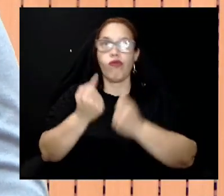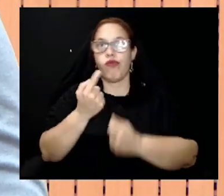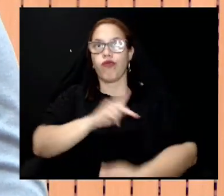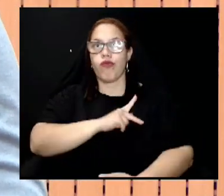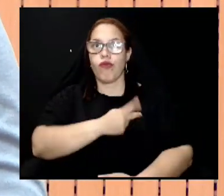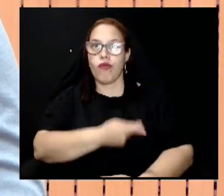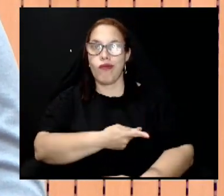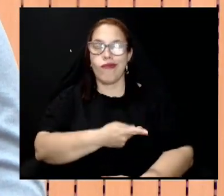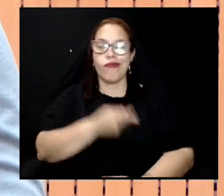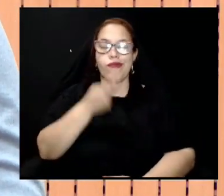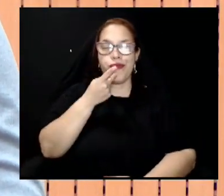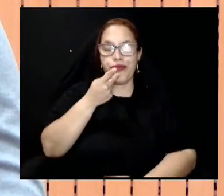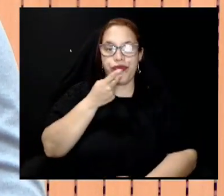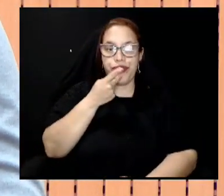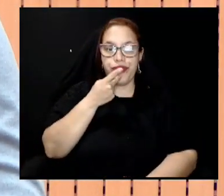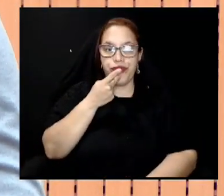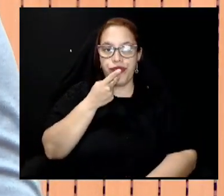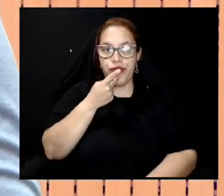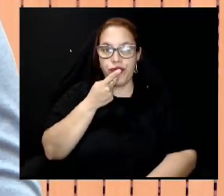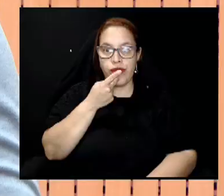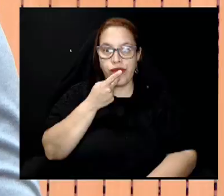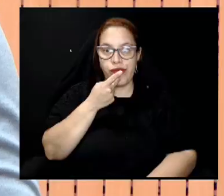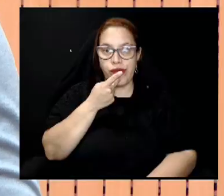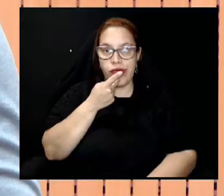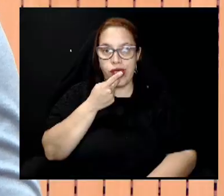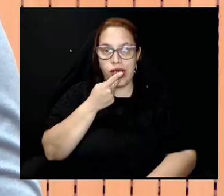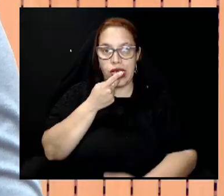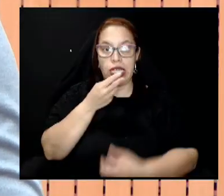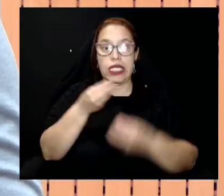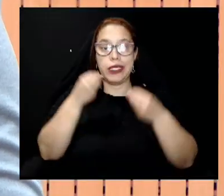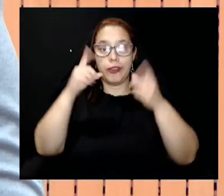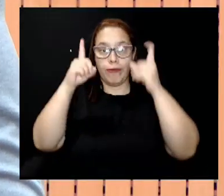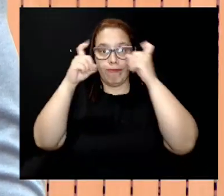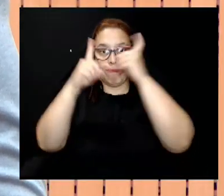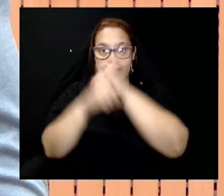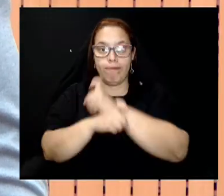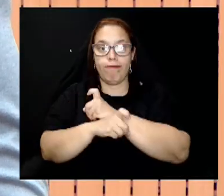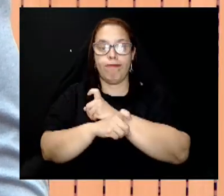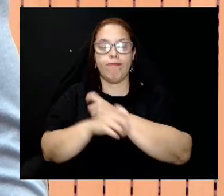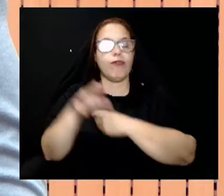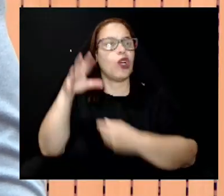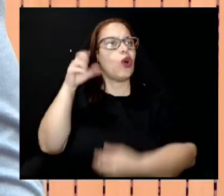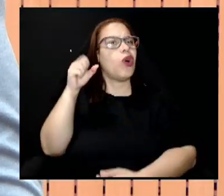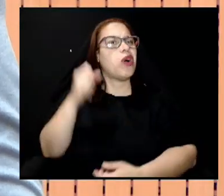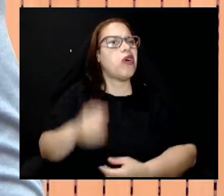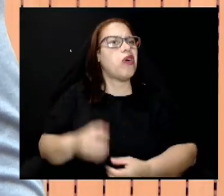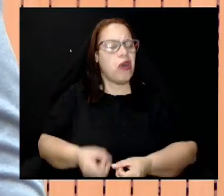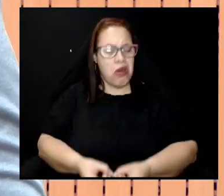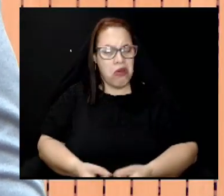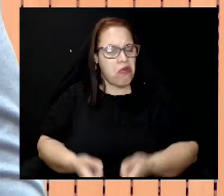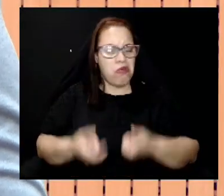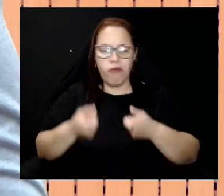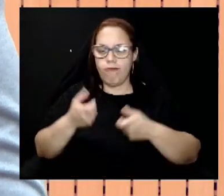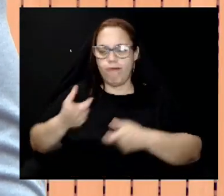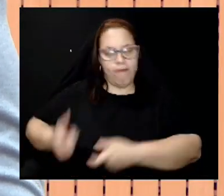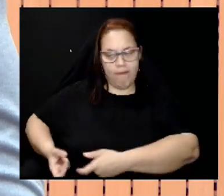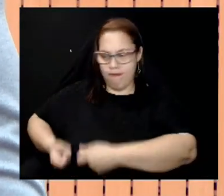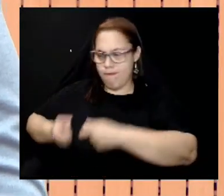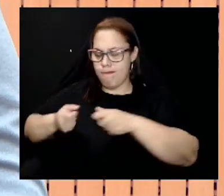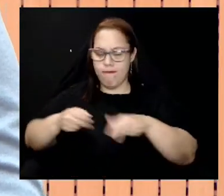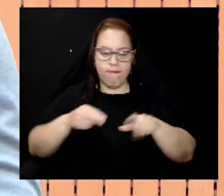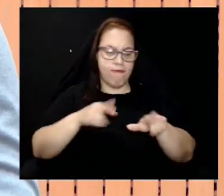muito a respeito do quão difícil é se ouvir falar de cânceres que não mama e que não próstata, né? A